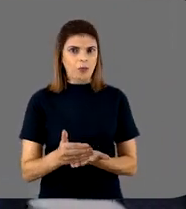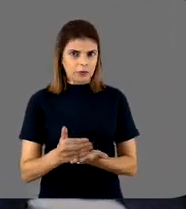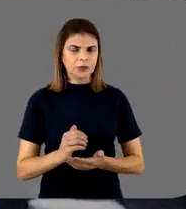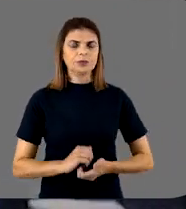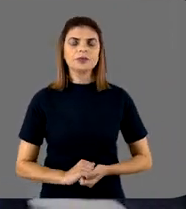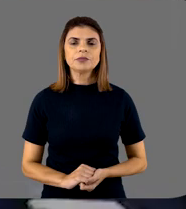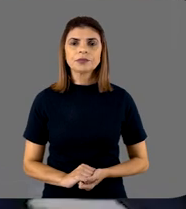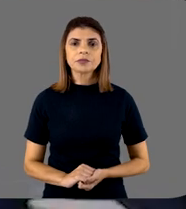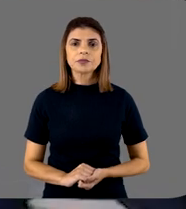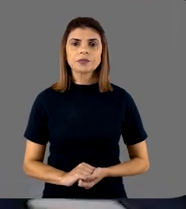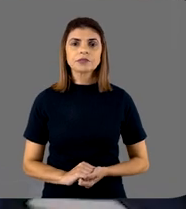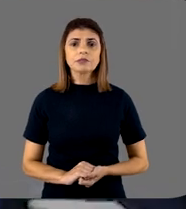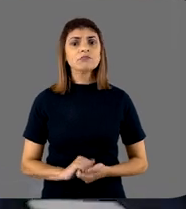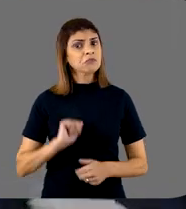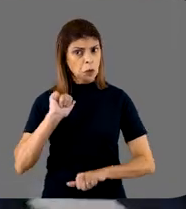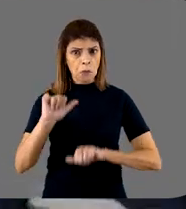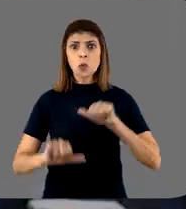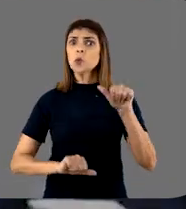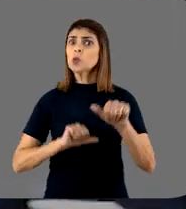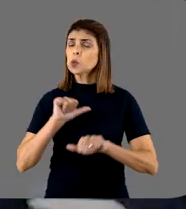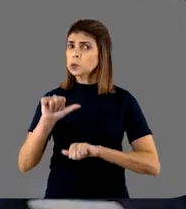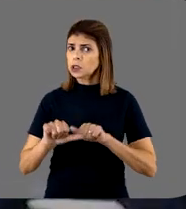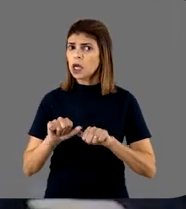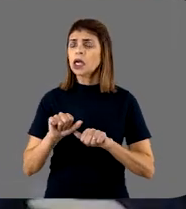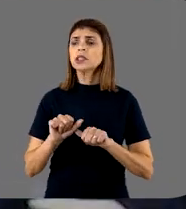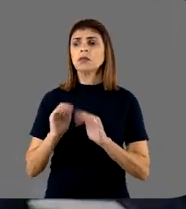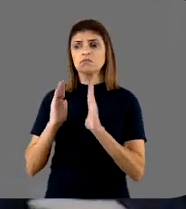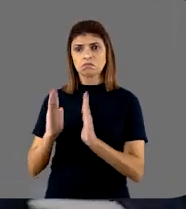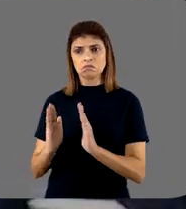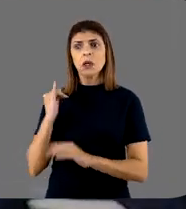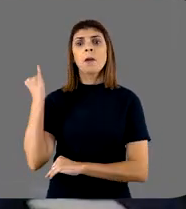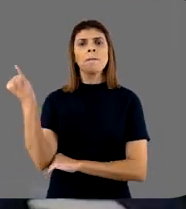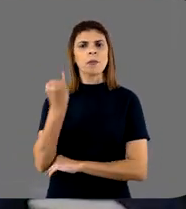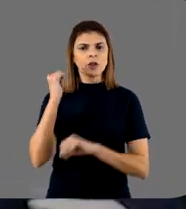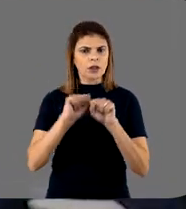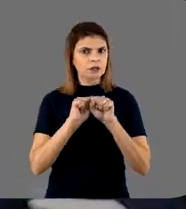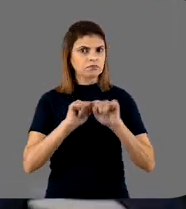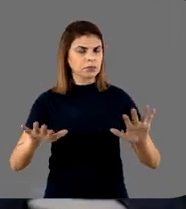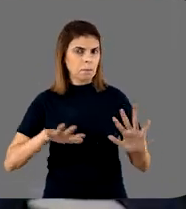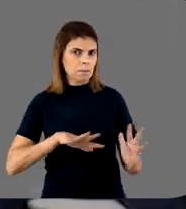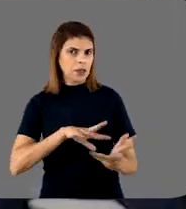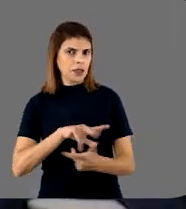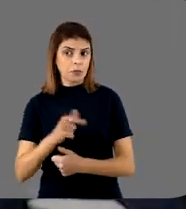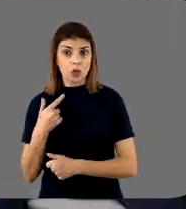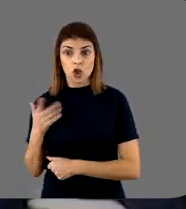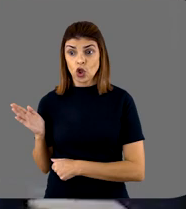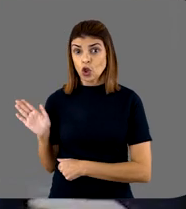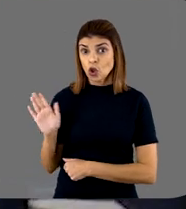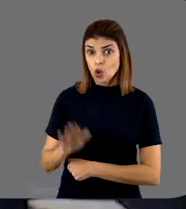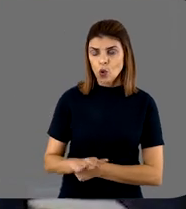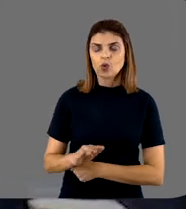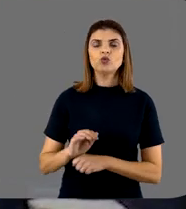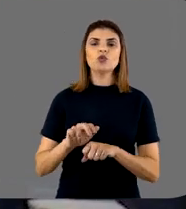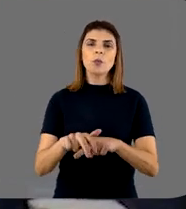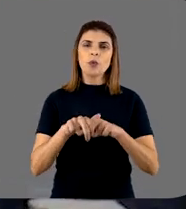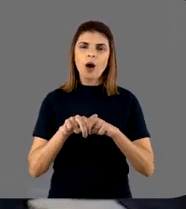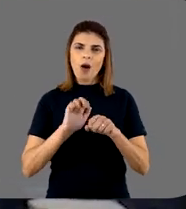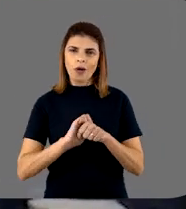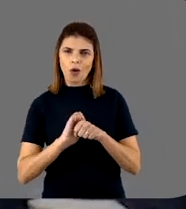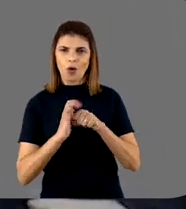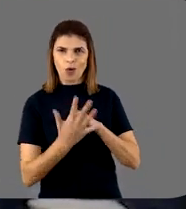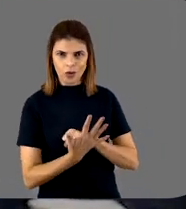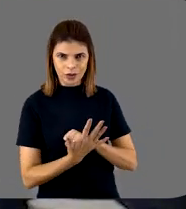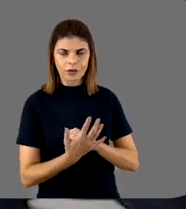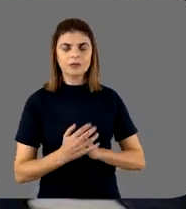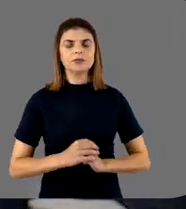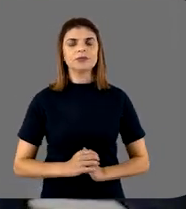né? Então, acho que essa é uma mudança importante que a pandemia trouxe, né? A pandemia pelo